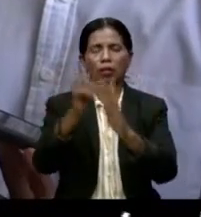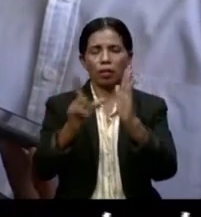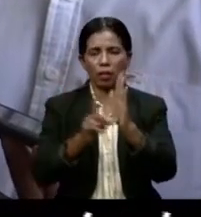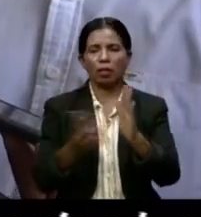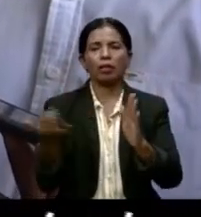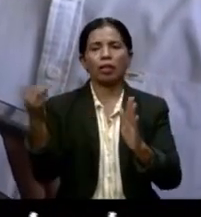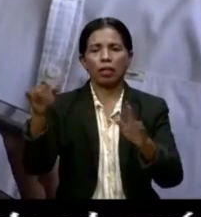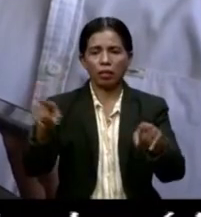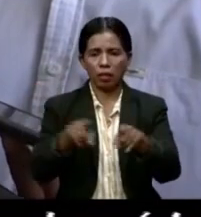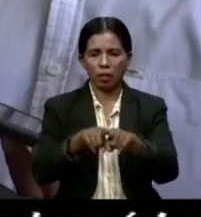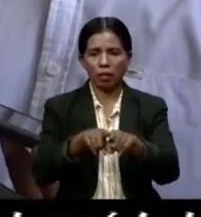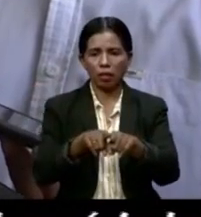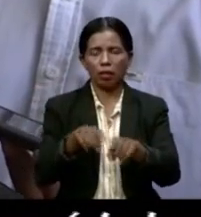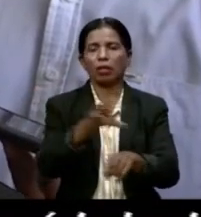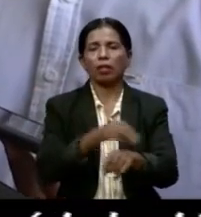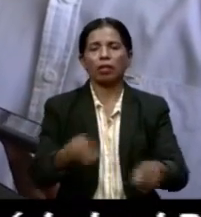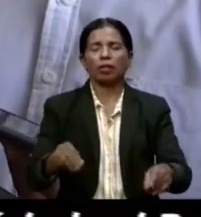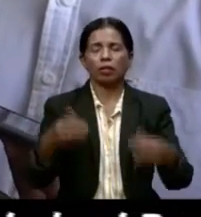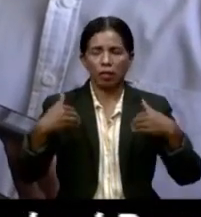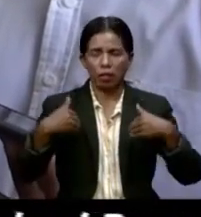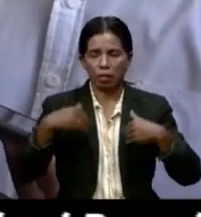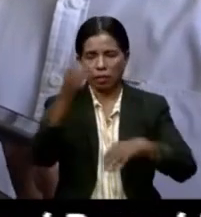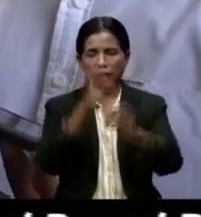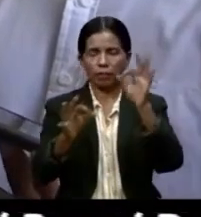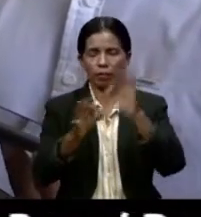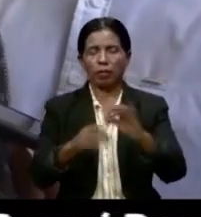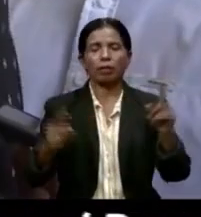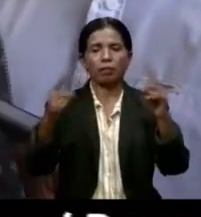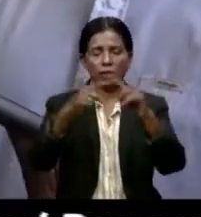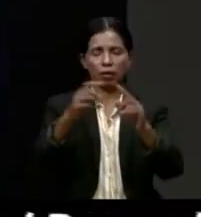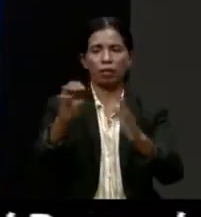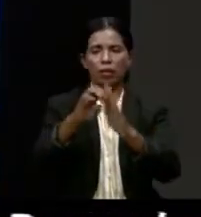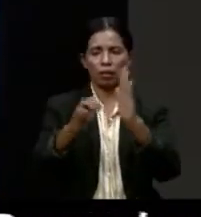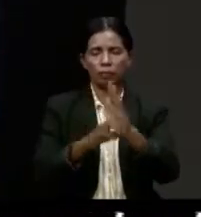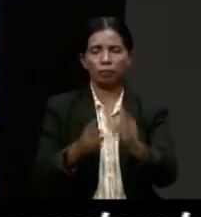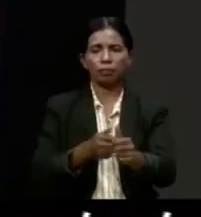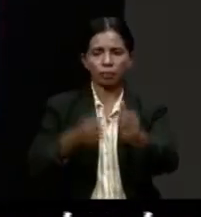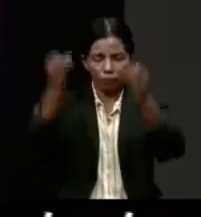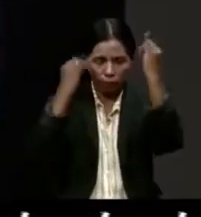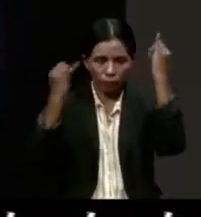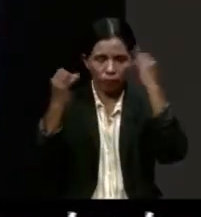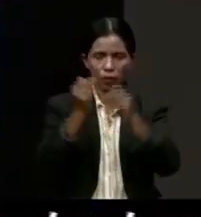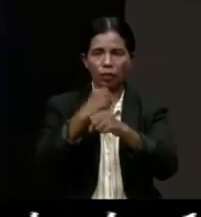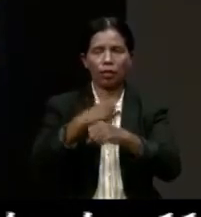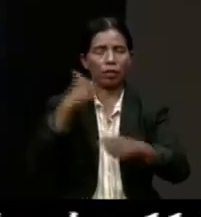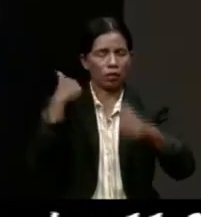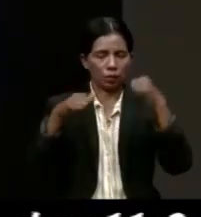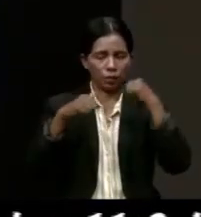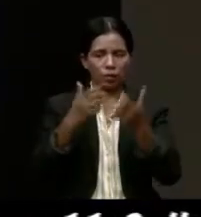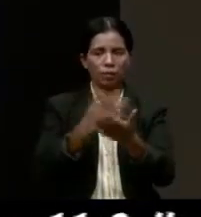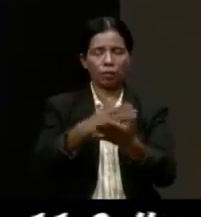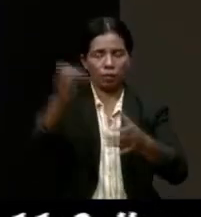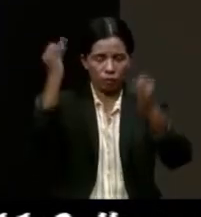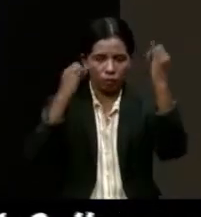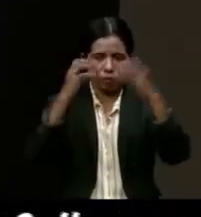sane ne hamenti ni utang konfiansa mai estado. Além de neto ir informação, a foi enhalar a atividade e faz a informação com a